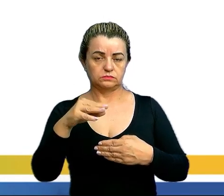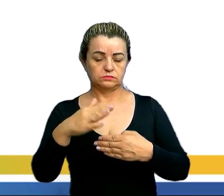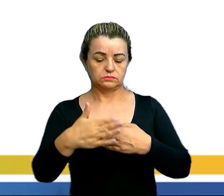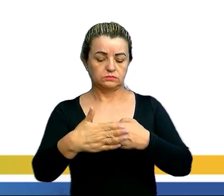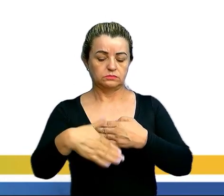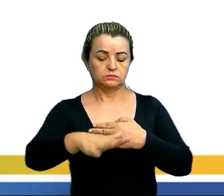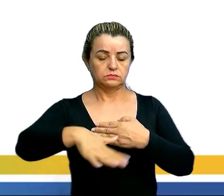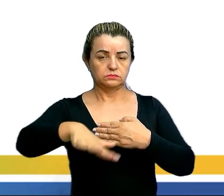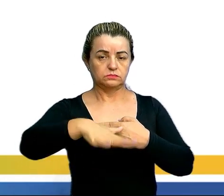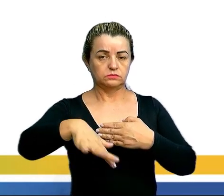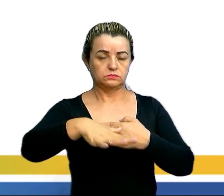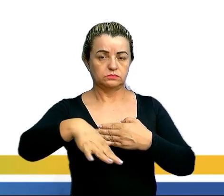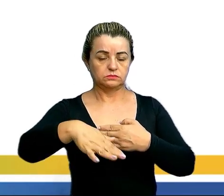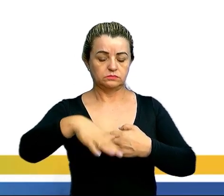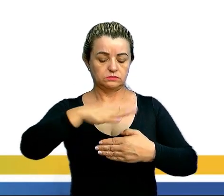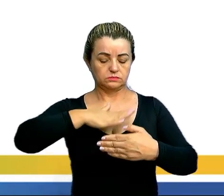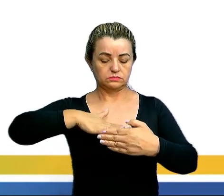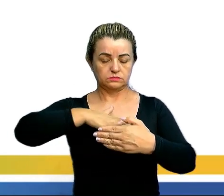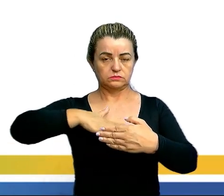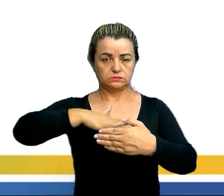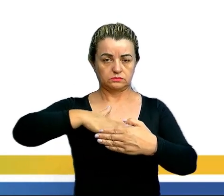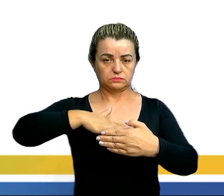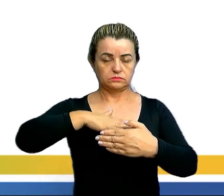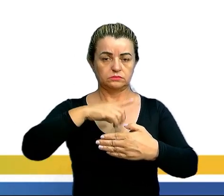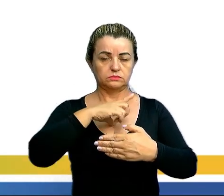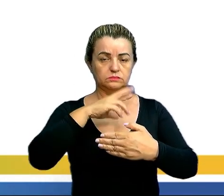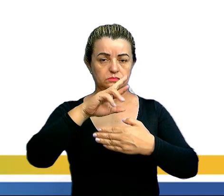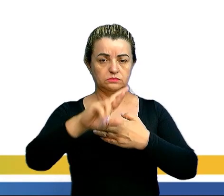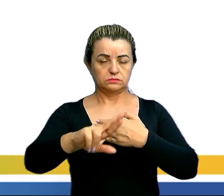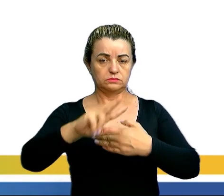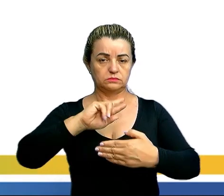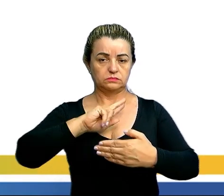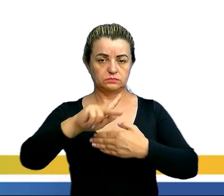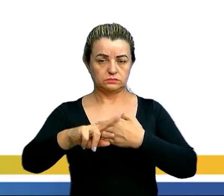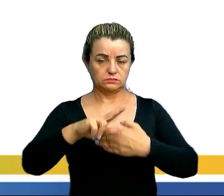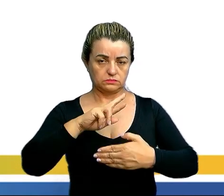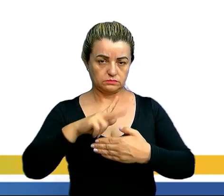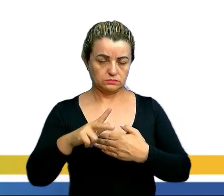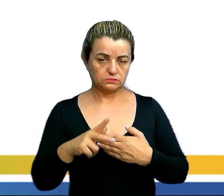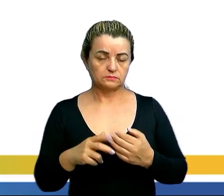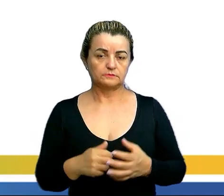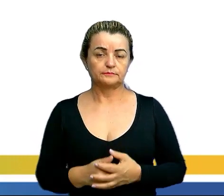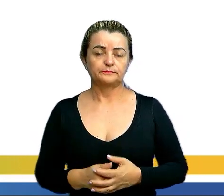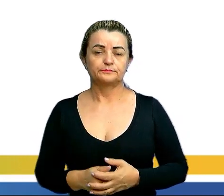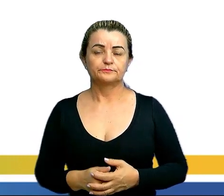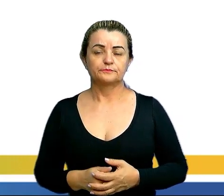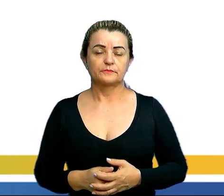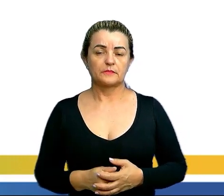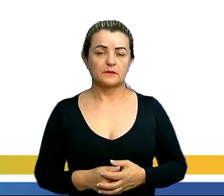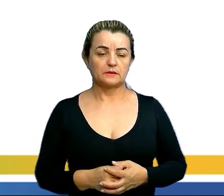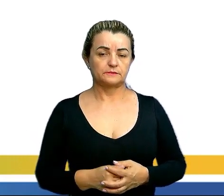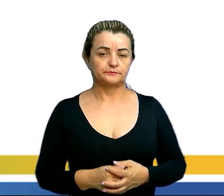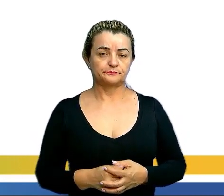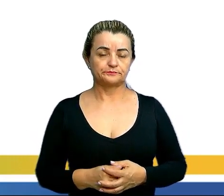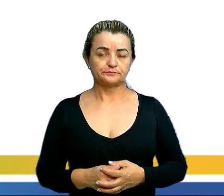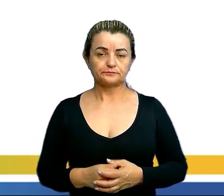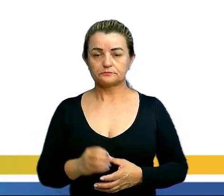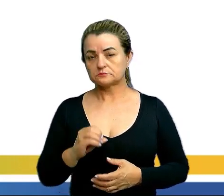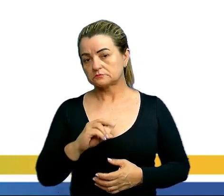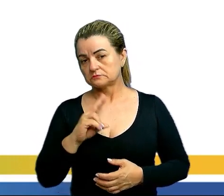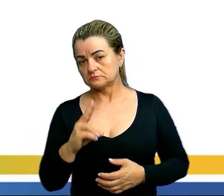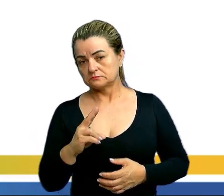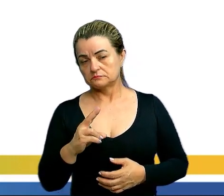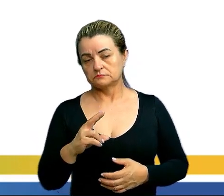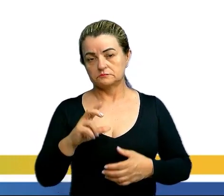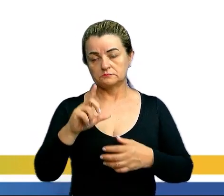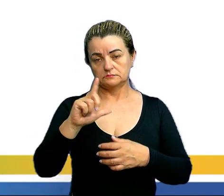França e Estados Unidos, e a Alemanha comunista ou socialista, sobre o poder da União Soviética, ou a Alemanha Oriental e a